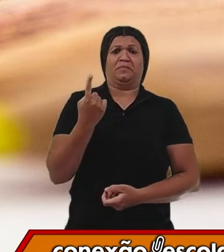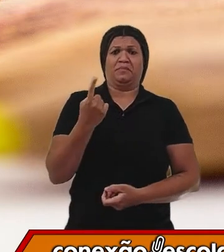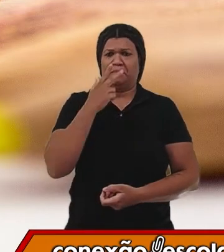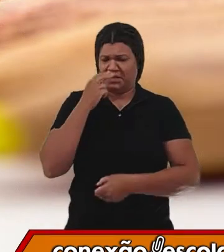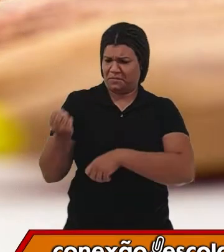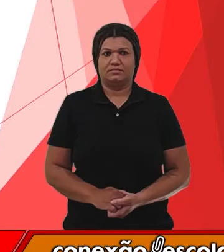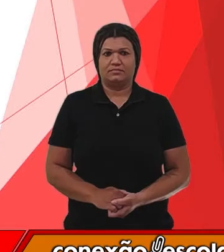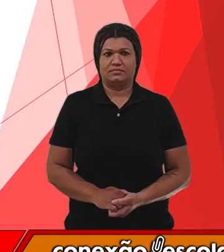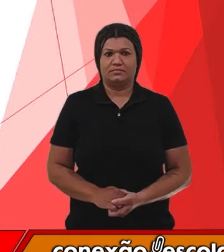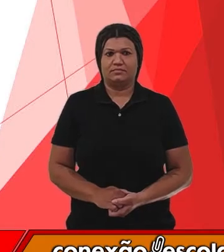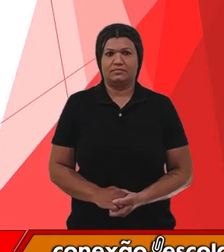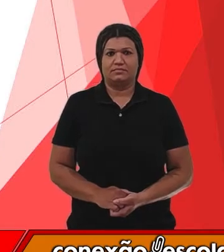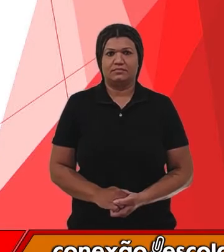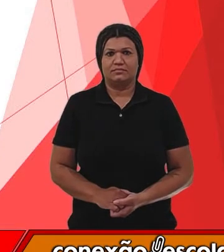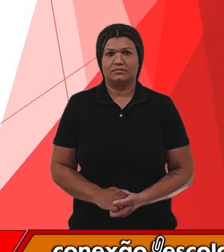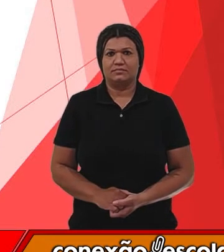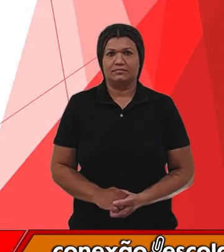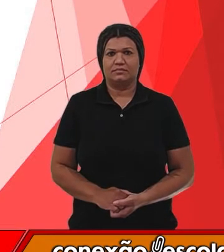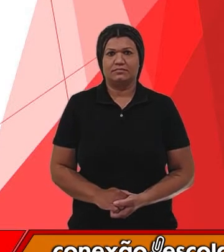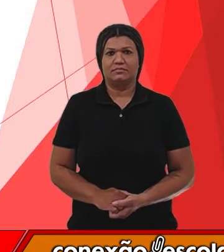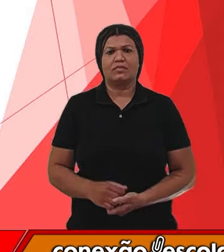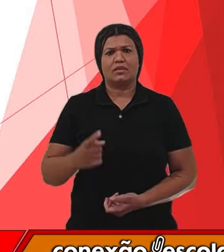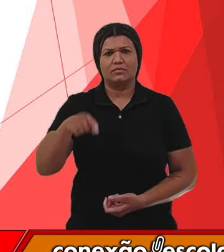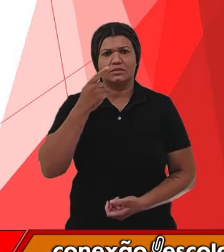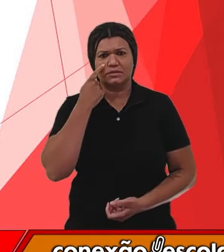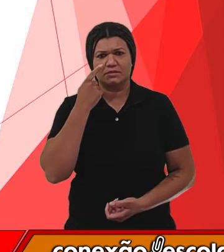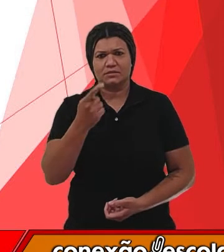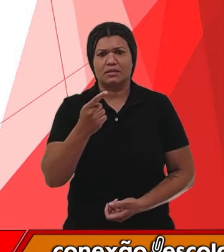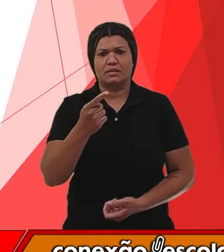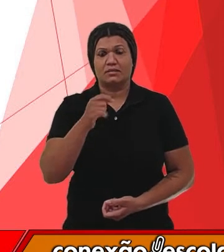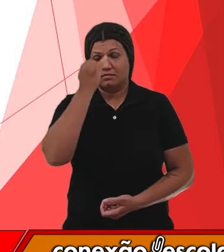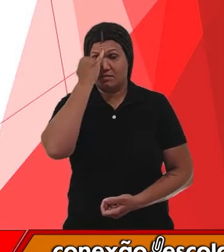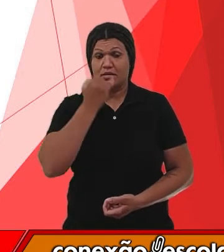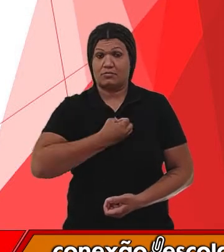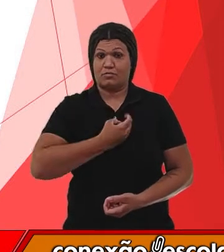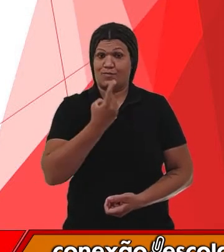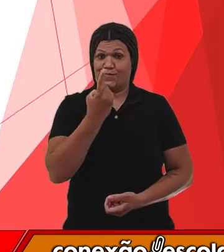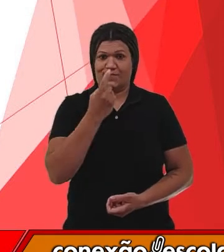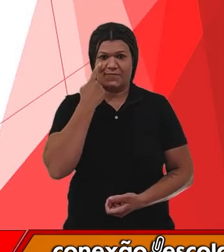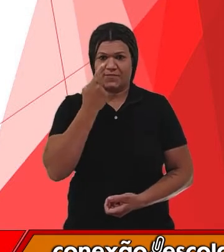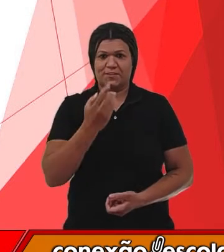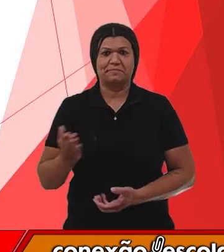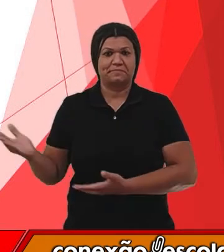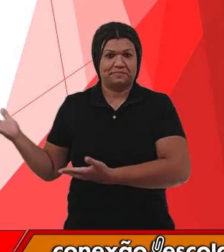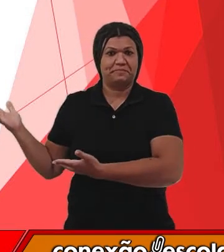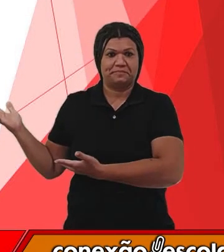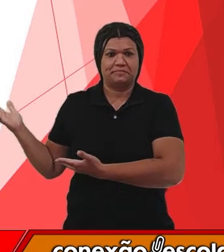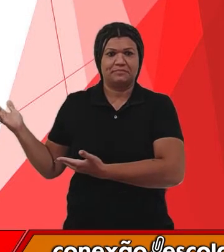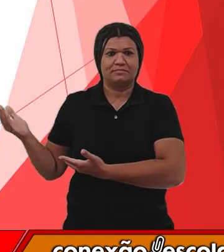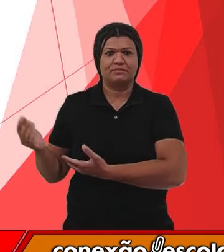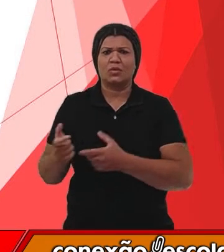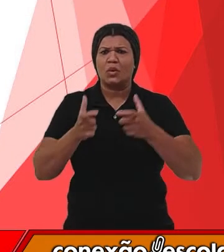novidade, não é? Olhem para vocês verem a imagem número 1. Em uma colmeia